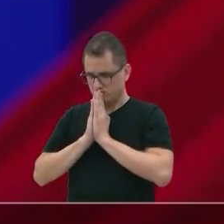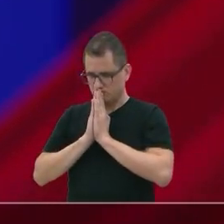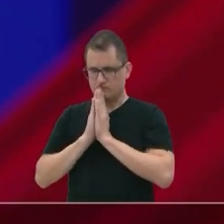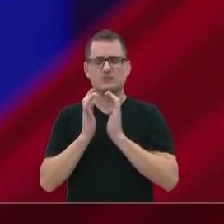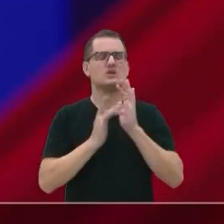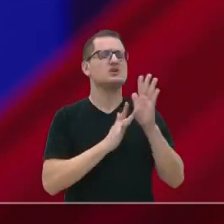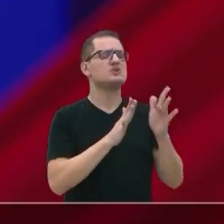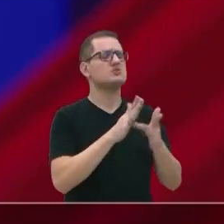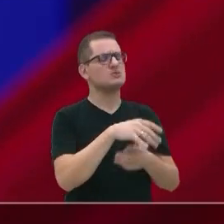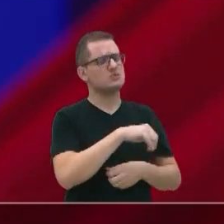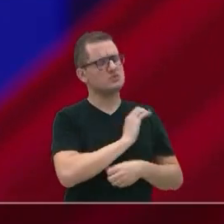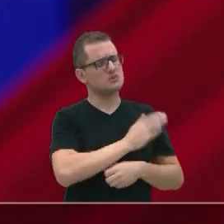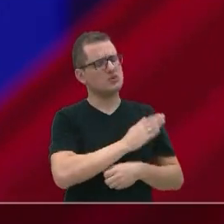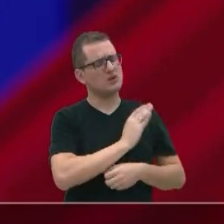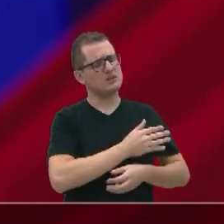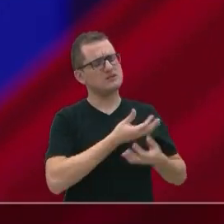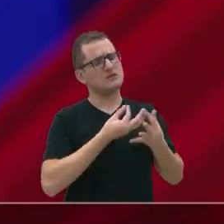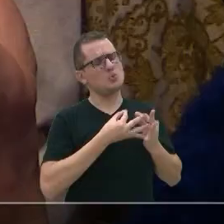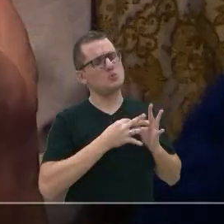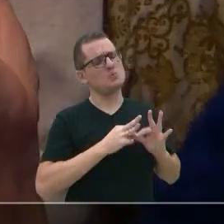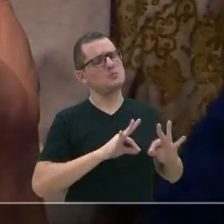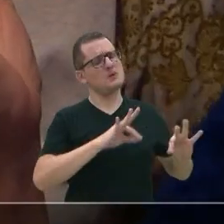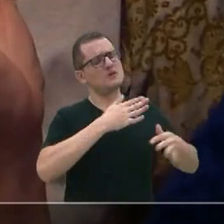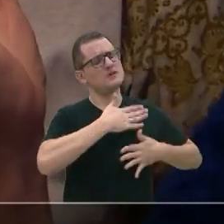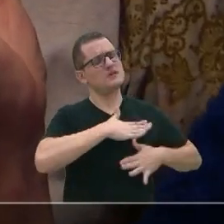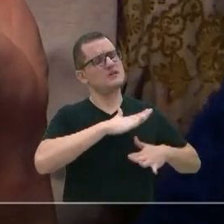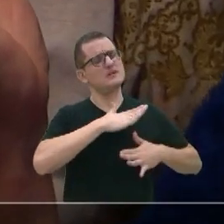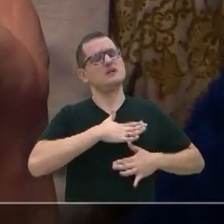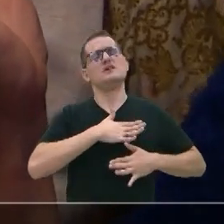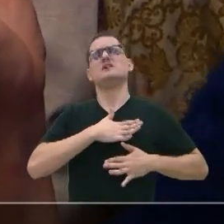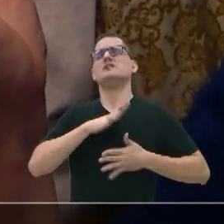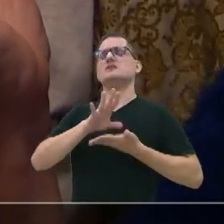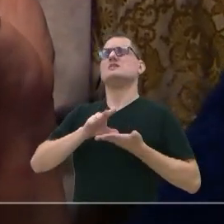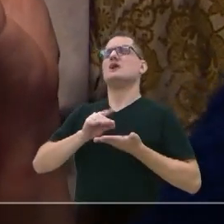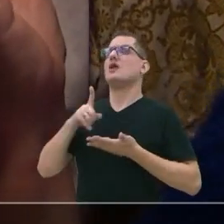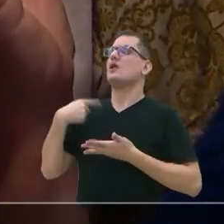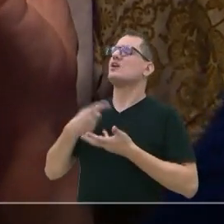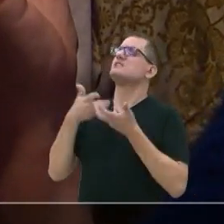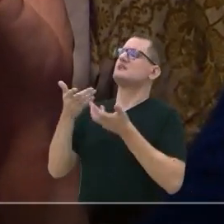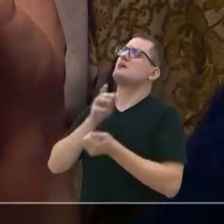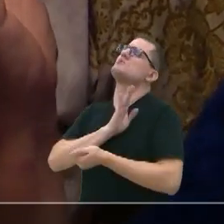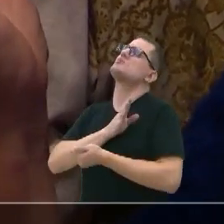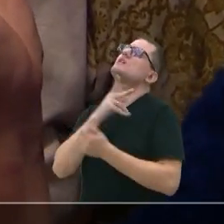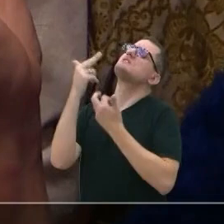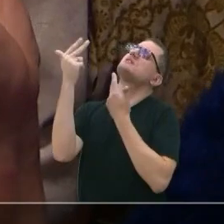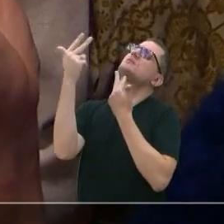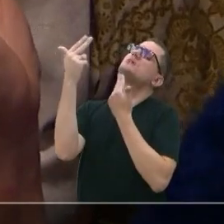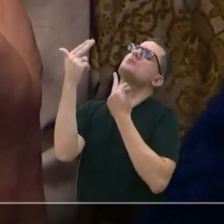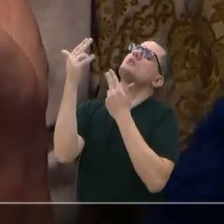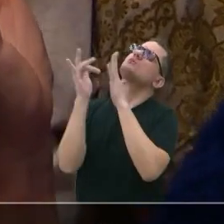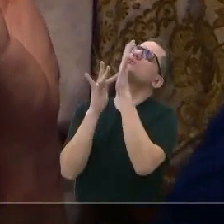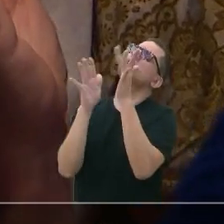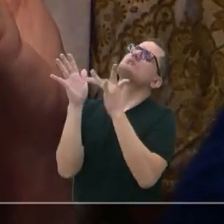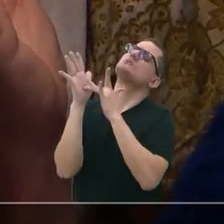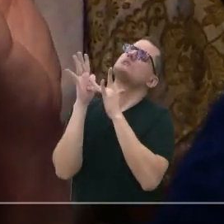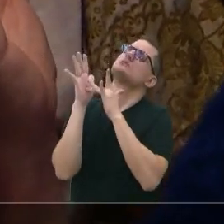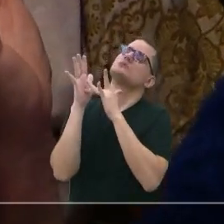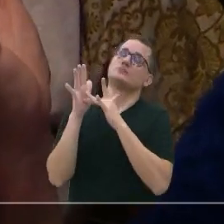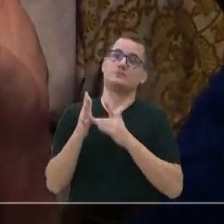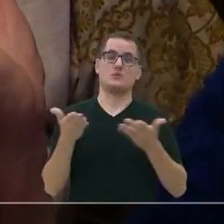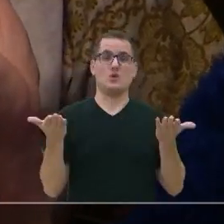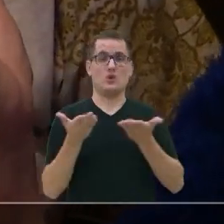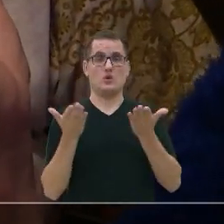Jesus, manso e humilde de coração, fazei o nosso coração semelhante ao vosso. Hoje,